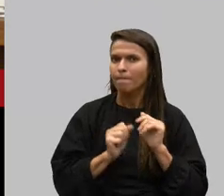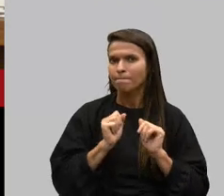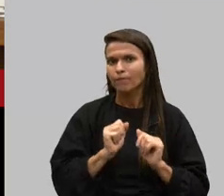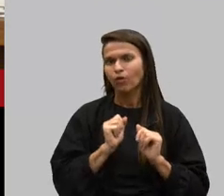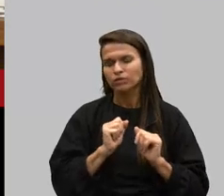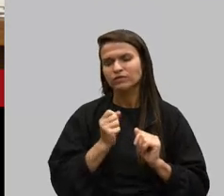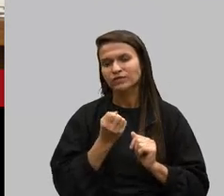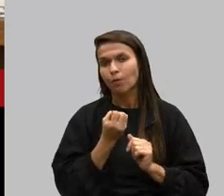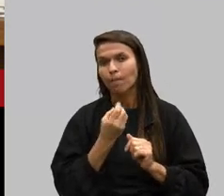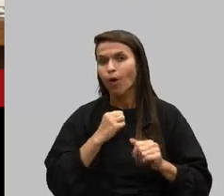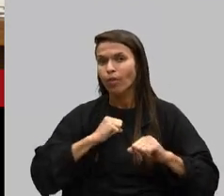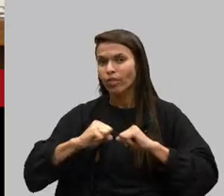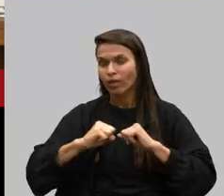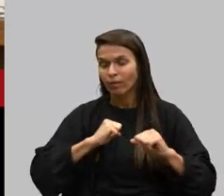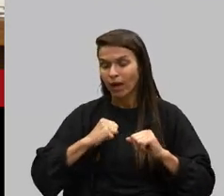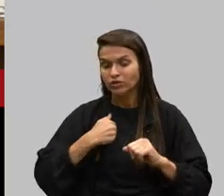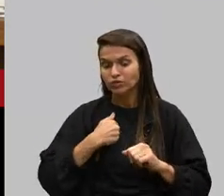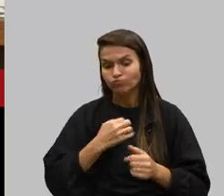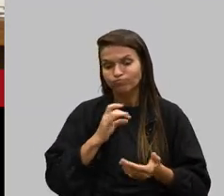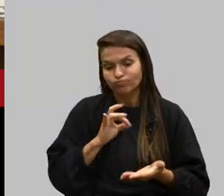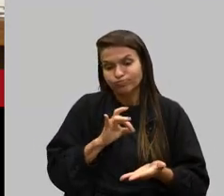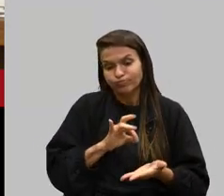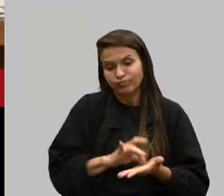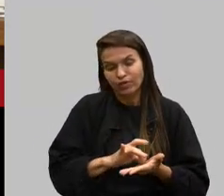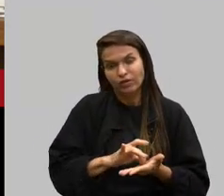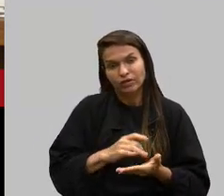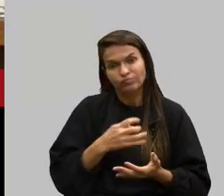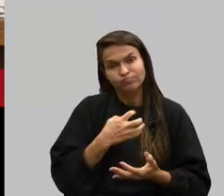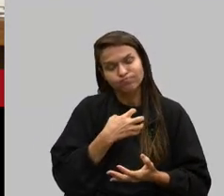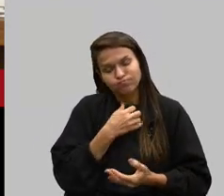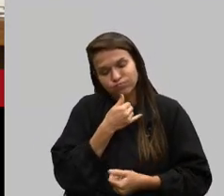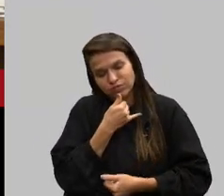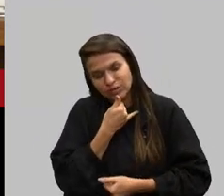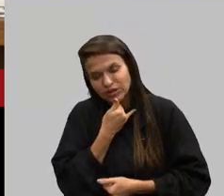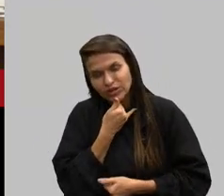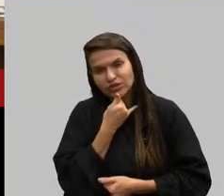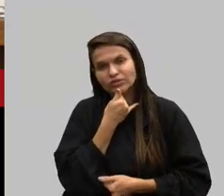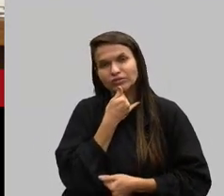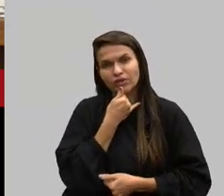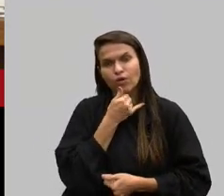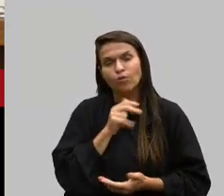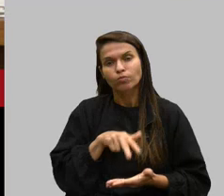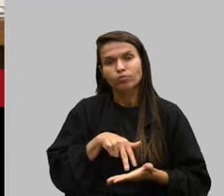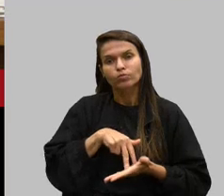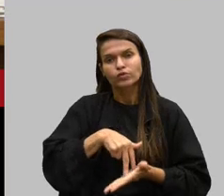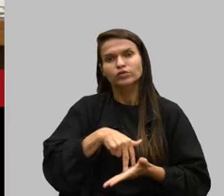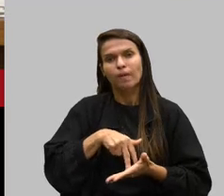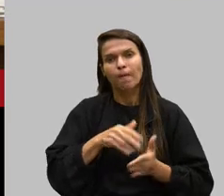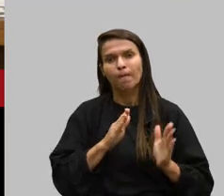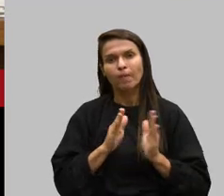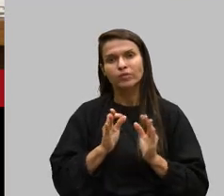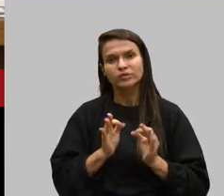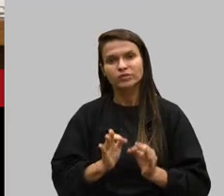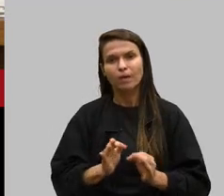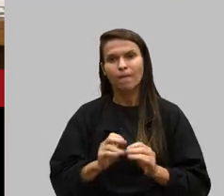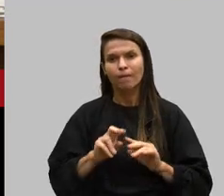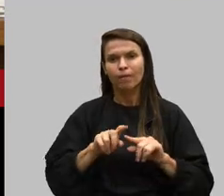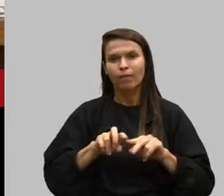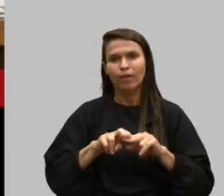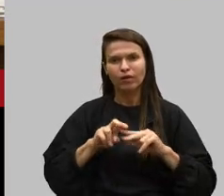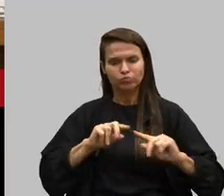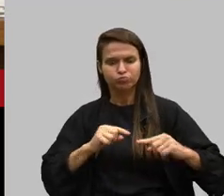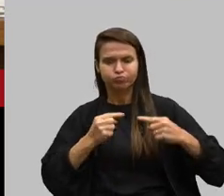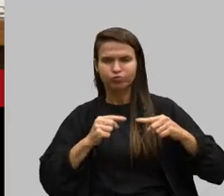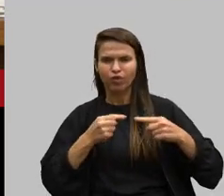debate eu de fato também fiquei aqui triste e me posicionei no momento porque fui atacado por algo que não era